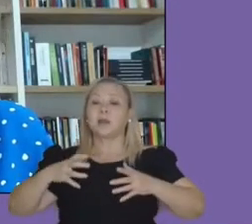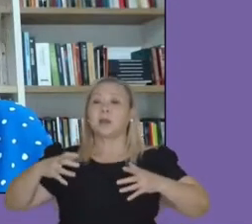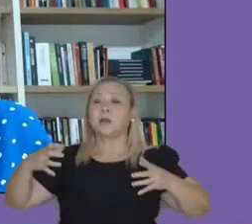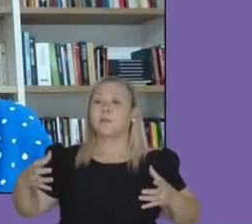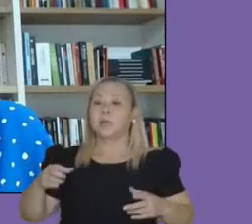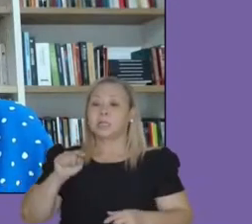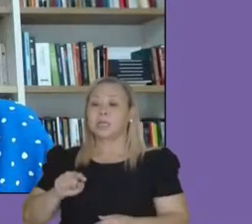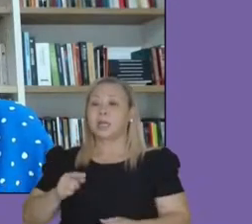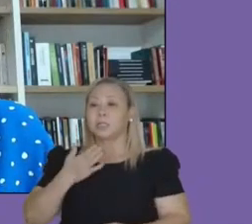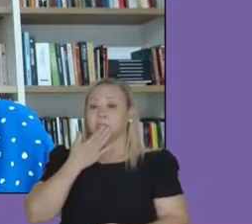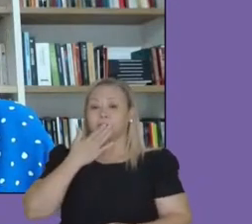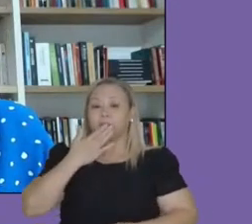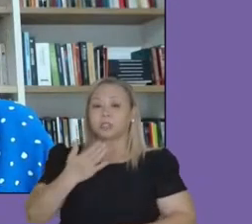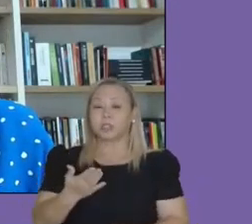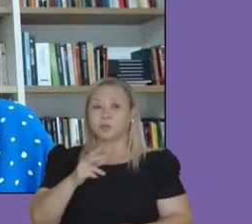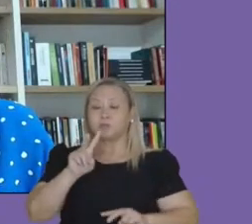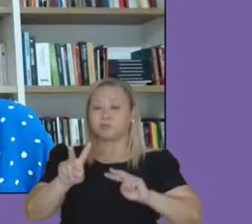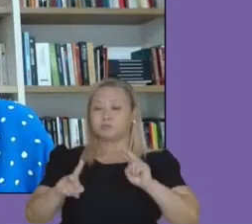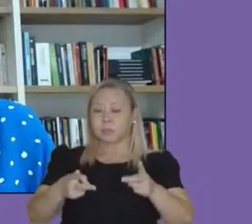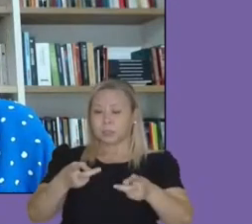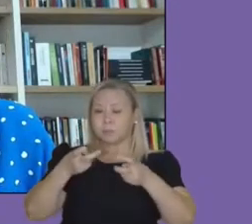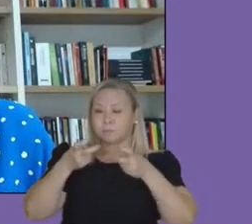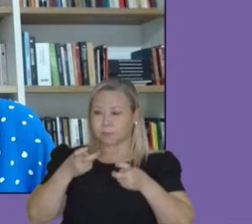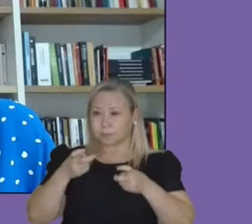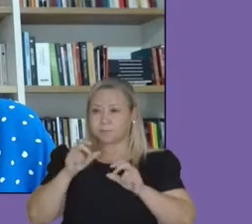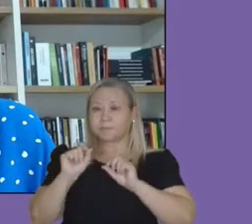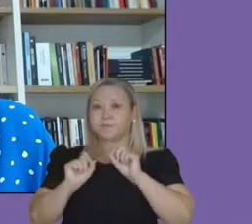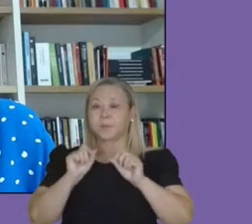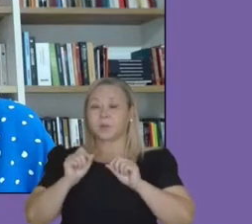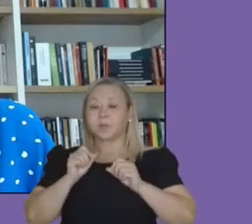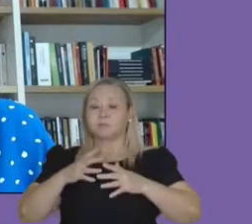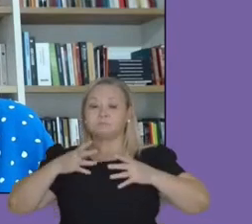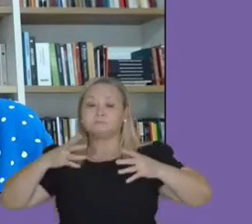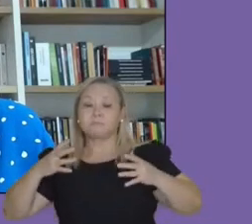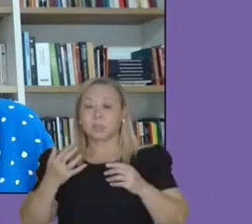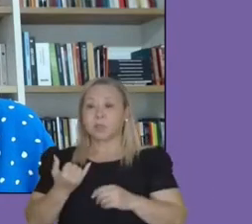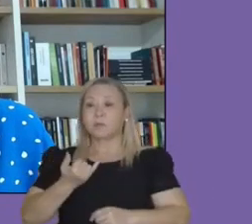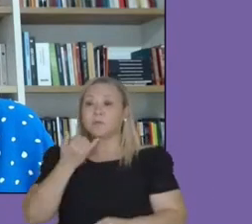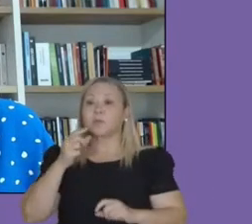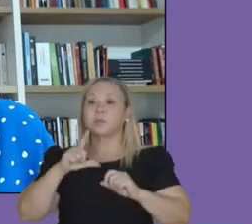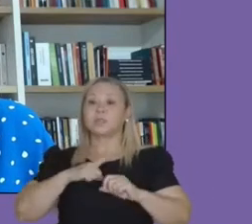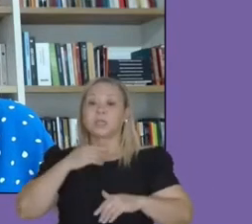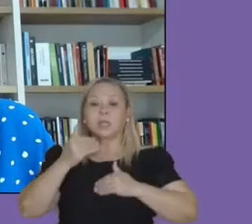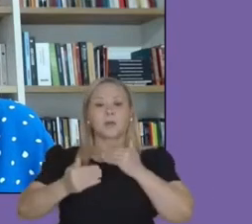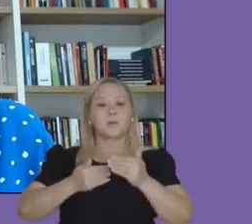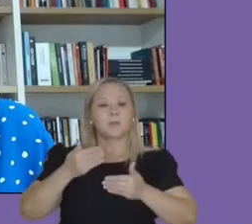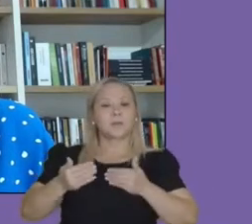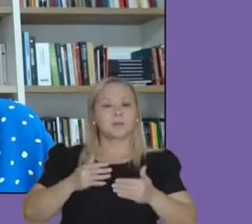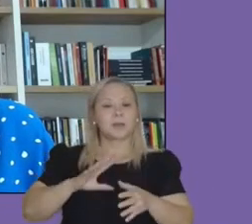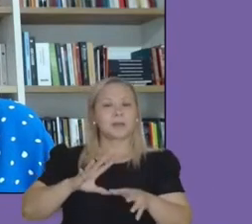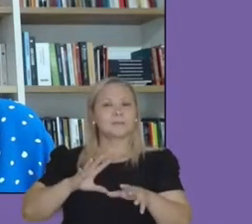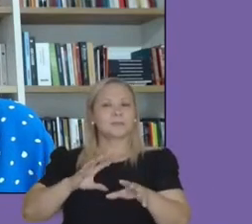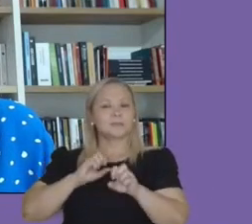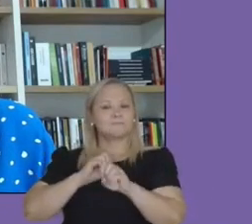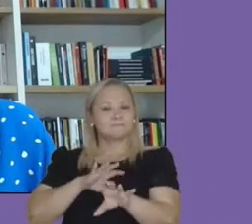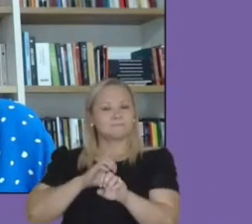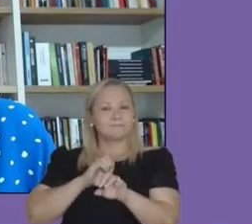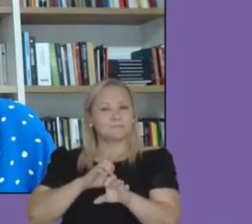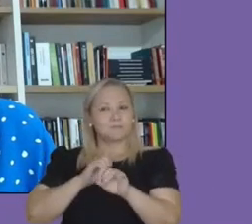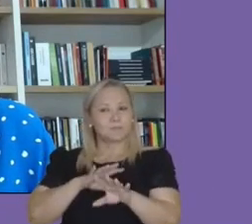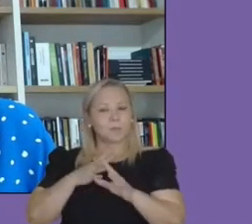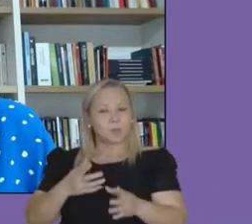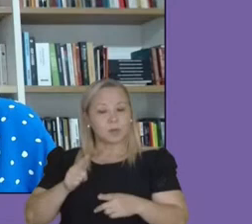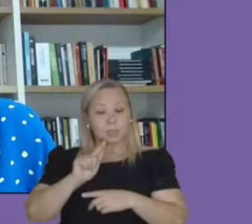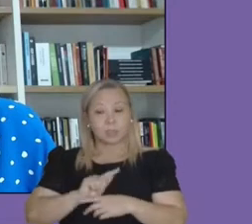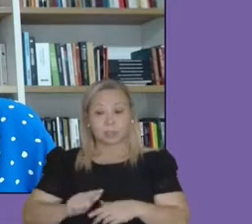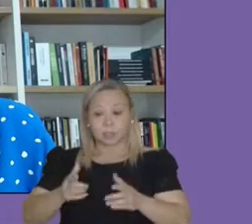esse tipo de visão. Por isso, a grande importância de ter processos de formação, né, de